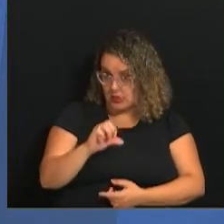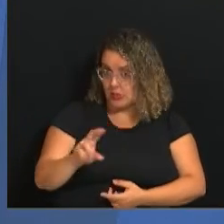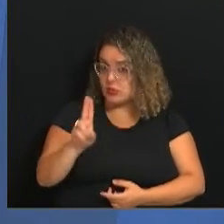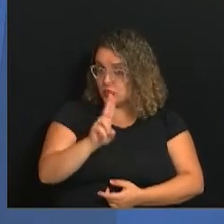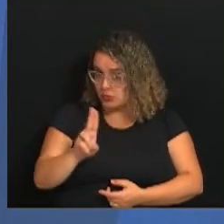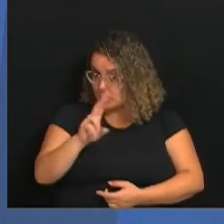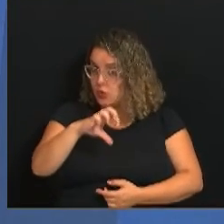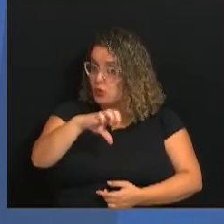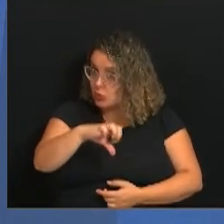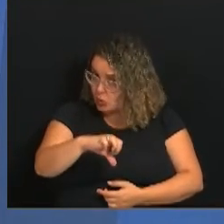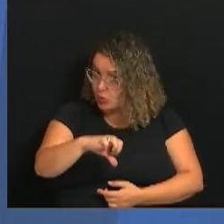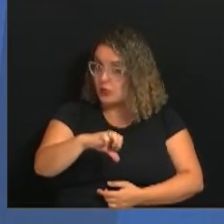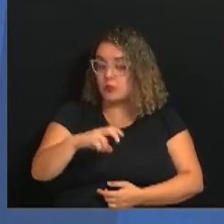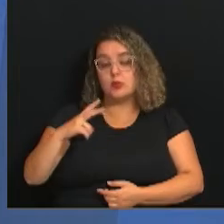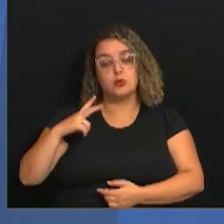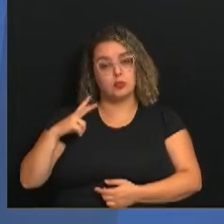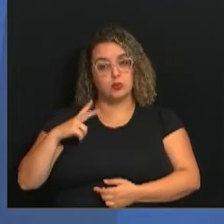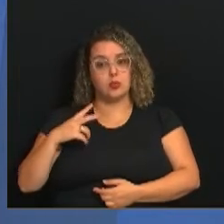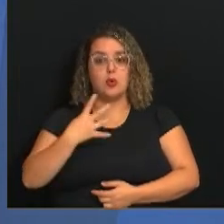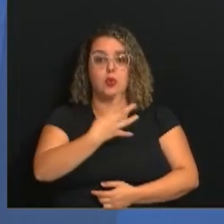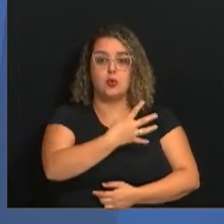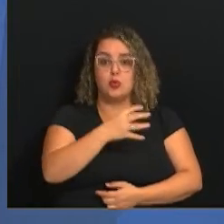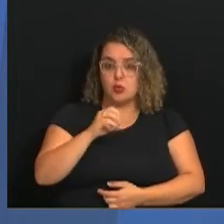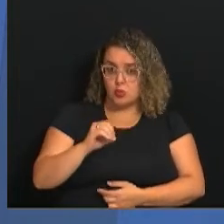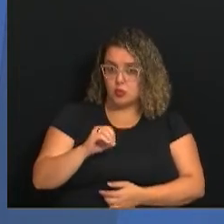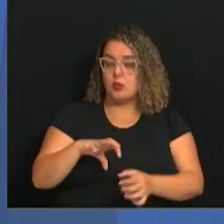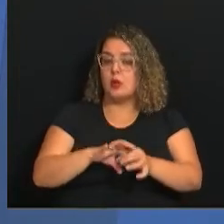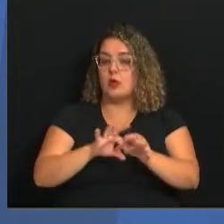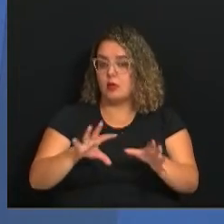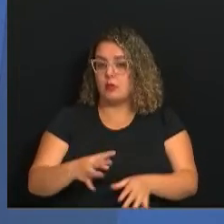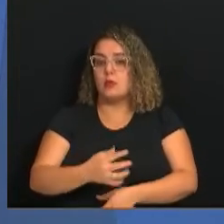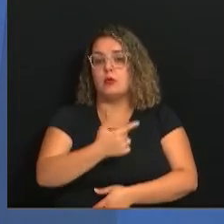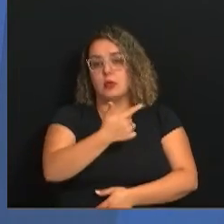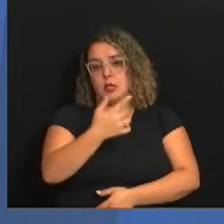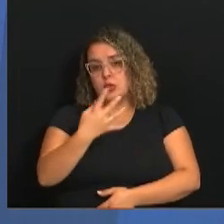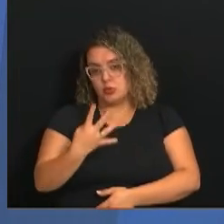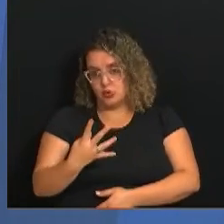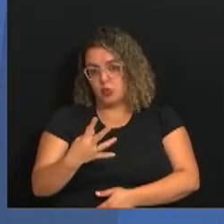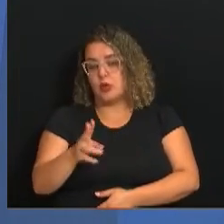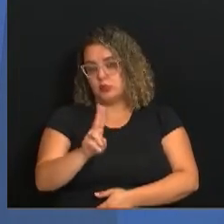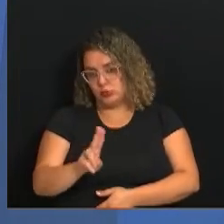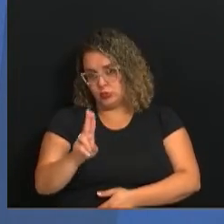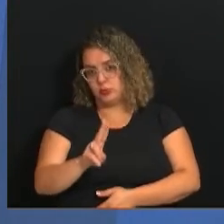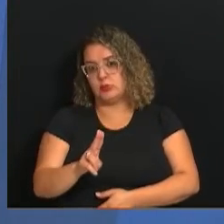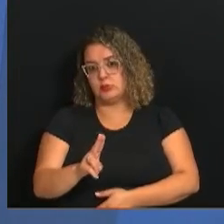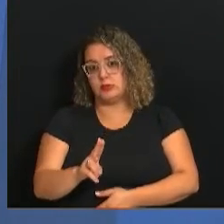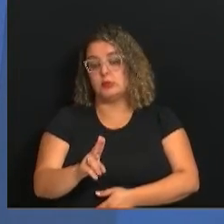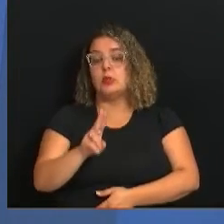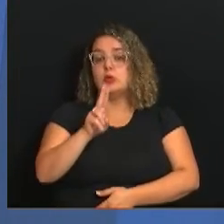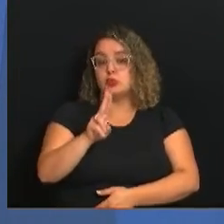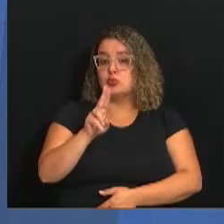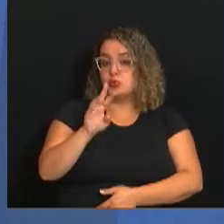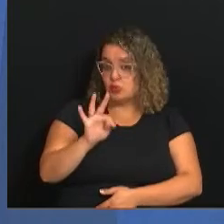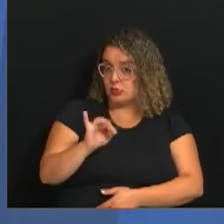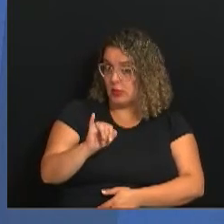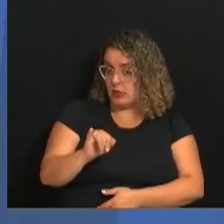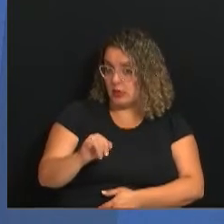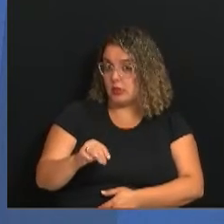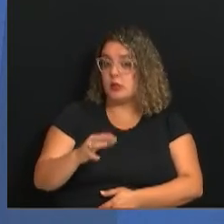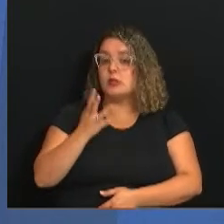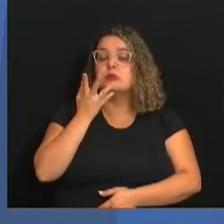sobre a taxa de ocupação de leitos de UTI para os adultos e também pediátricos. Nós temos